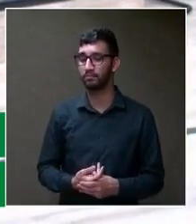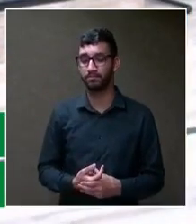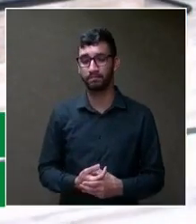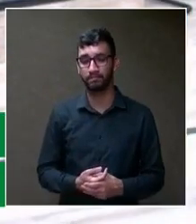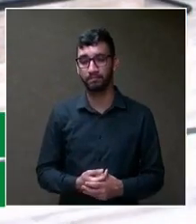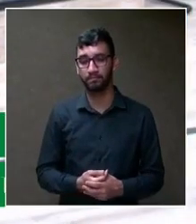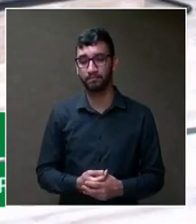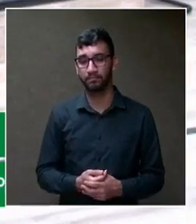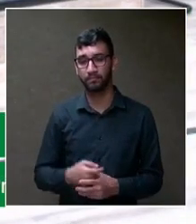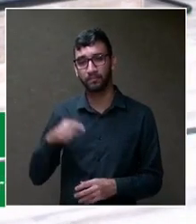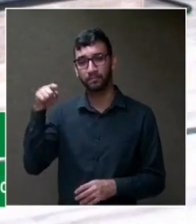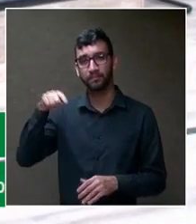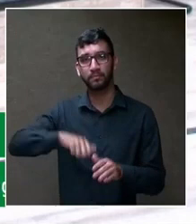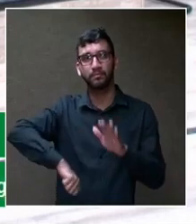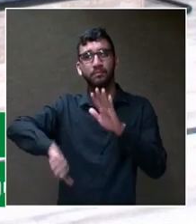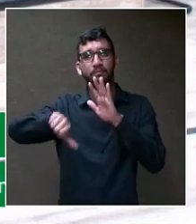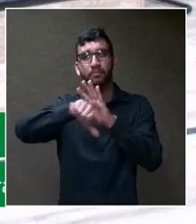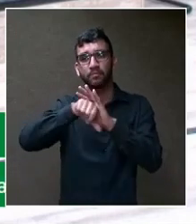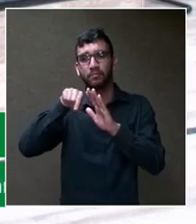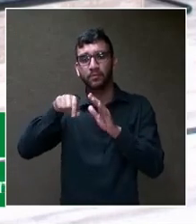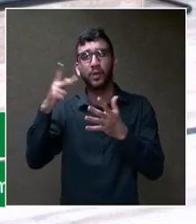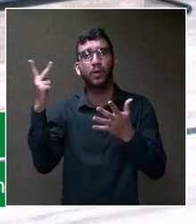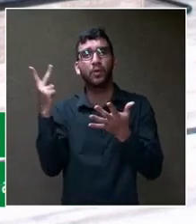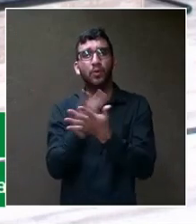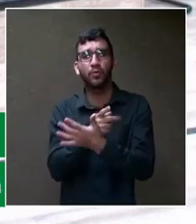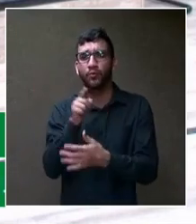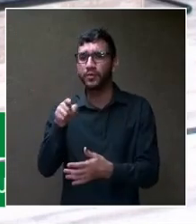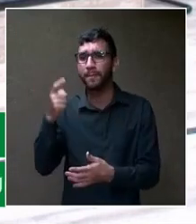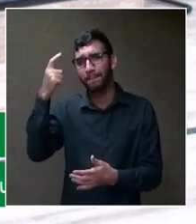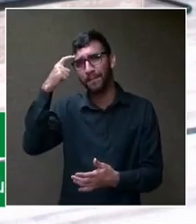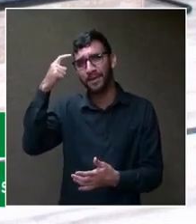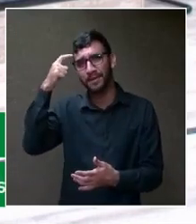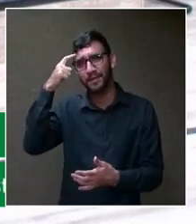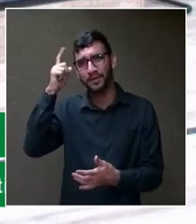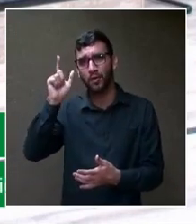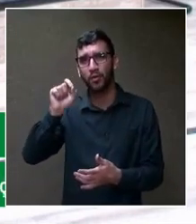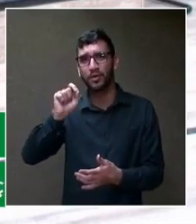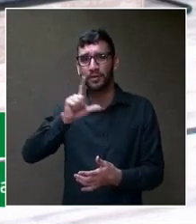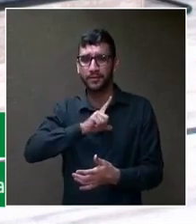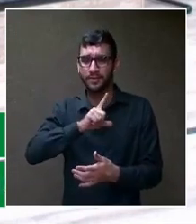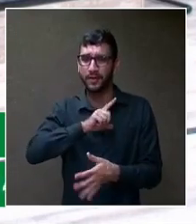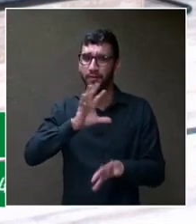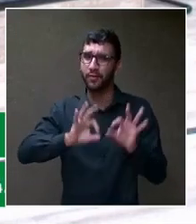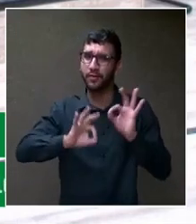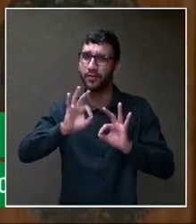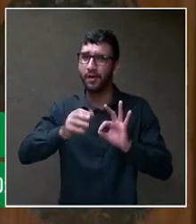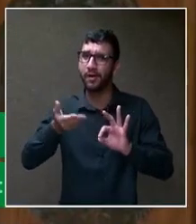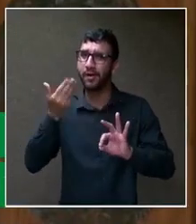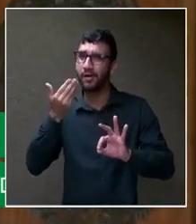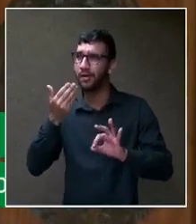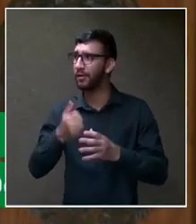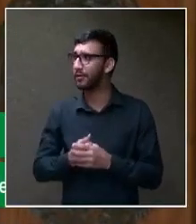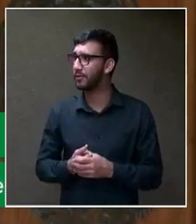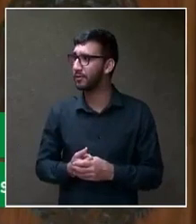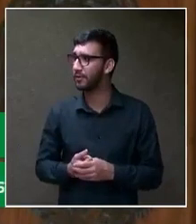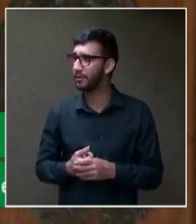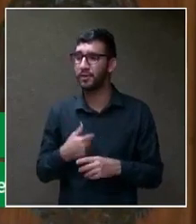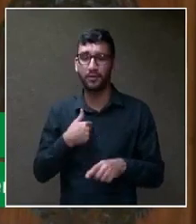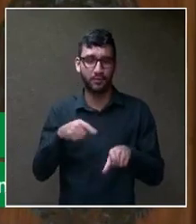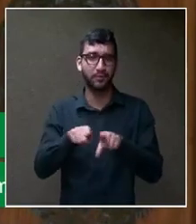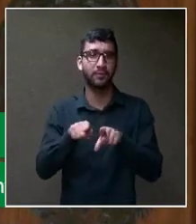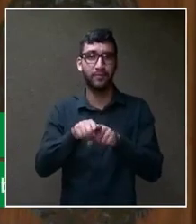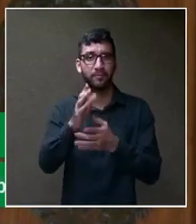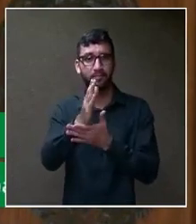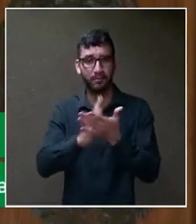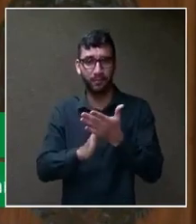Esse crime, da maneira que ele aconteceu, a senhora acha que ele foi premeditado há quanto tempo antes? Indefiro, o senhor está